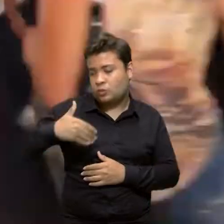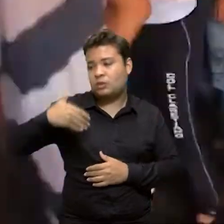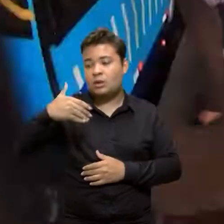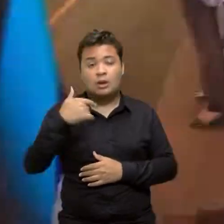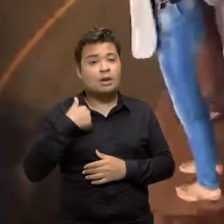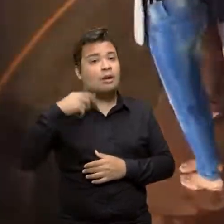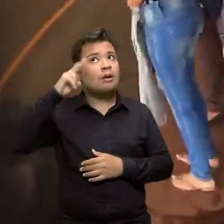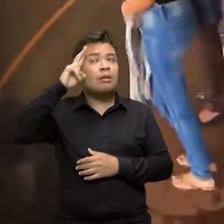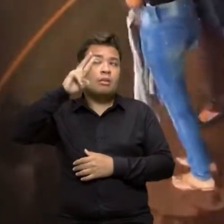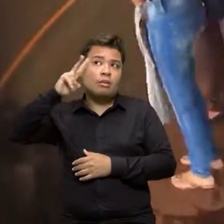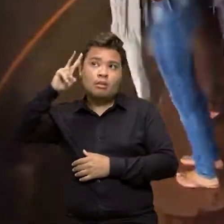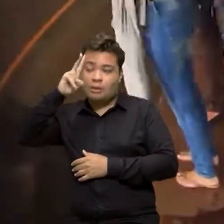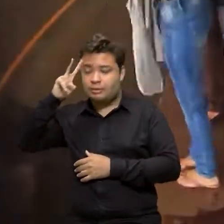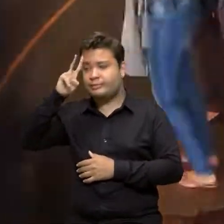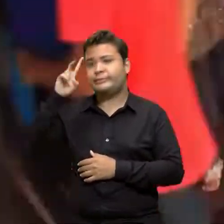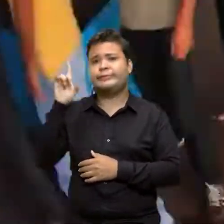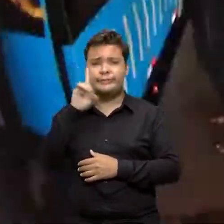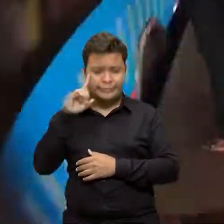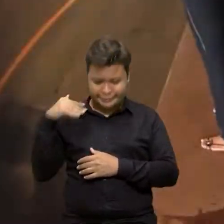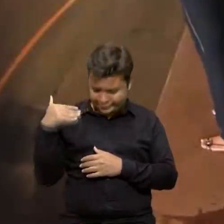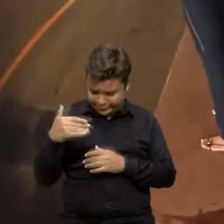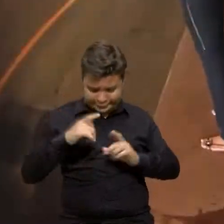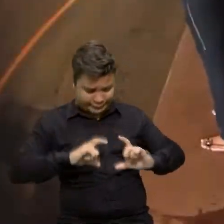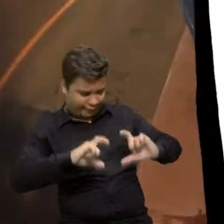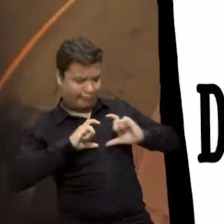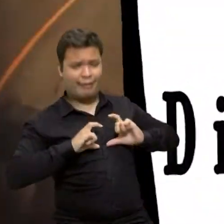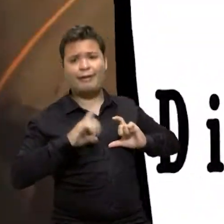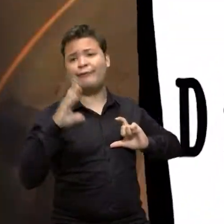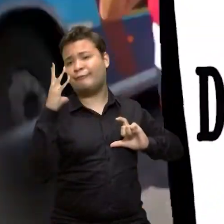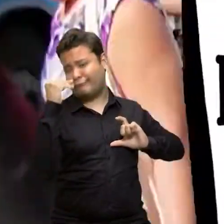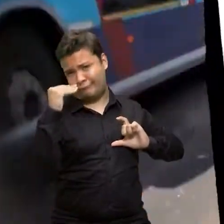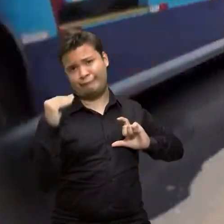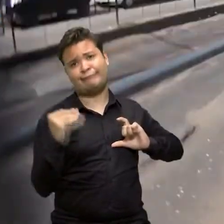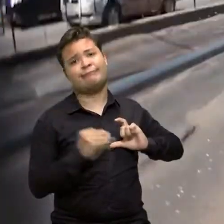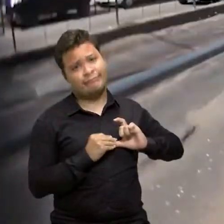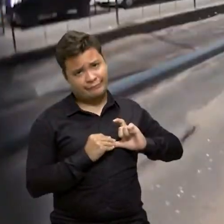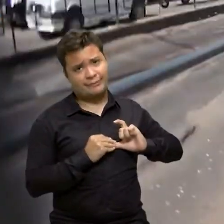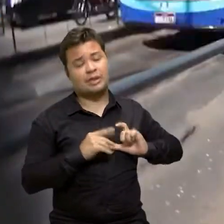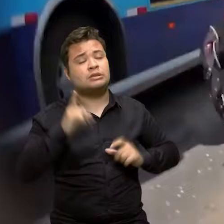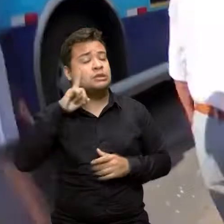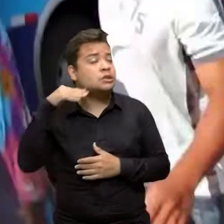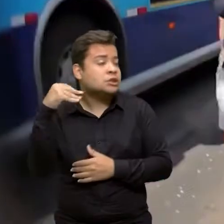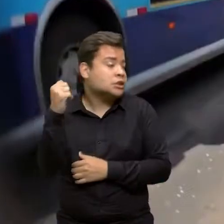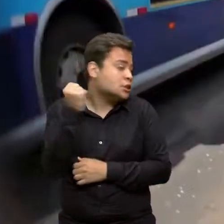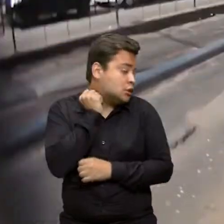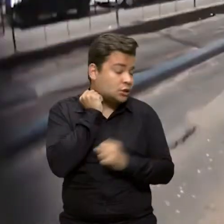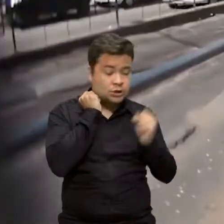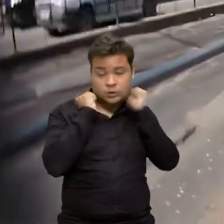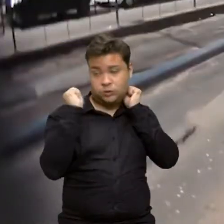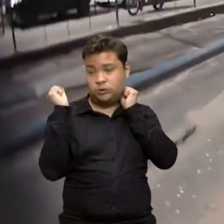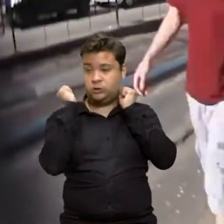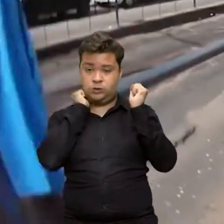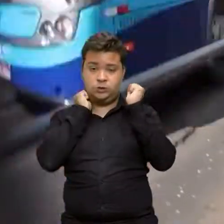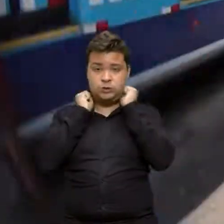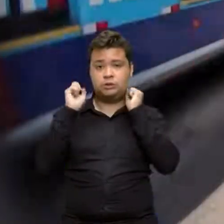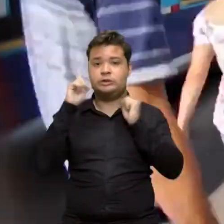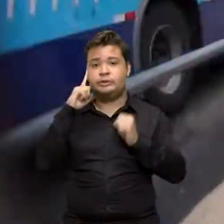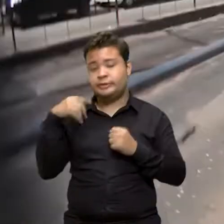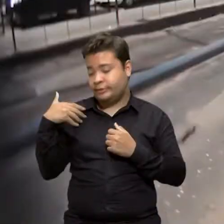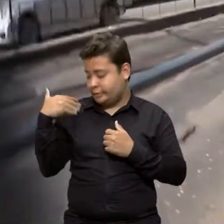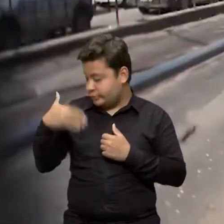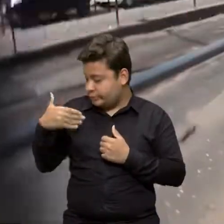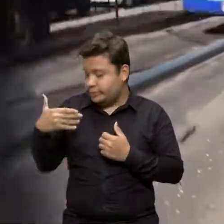dia eu tenho que lembrar. Todo dia minha foto no crachá. Todo dia vou me estressar. Todo dia mas eu